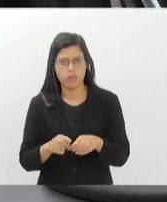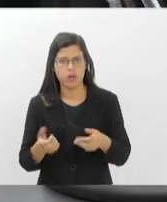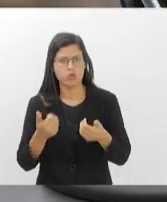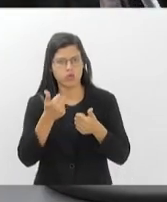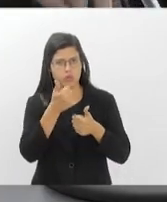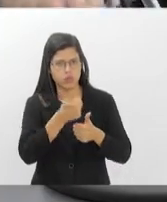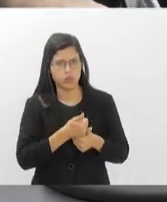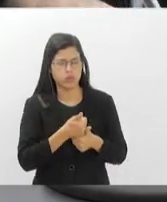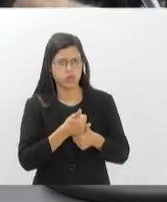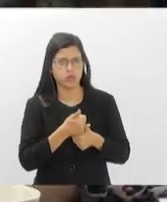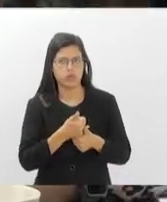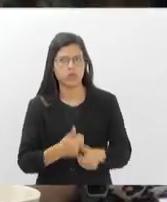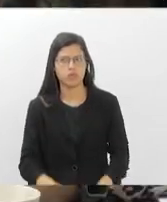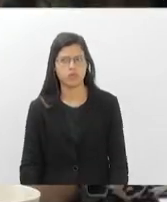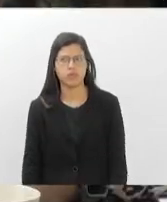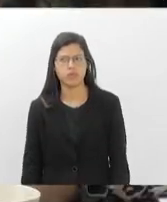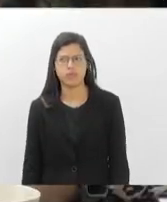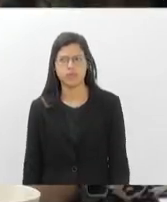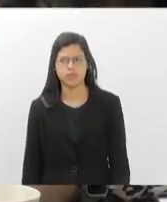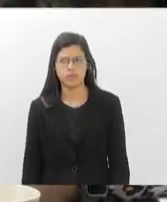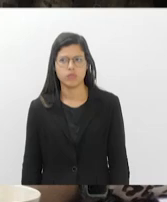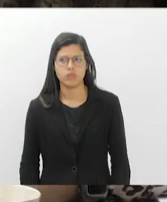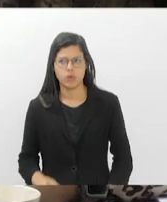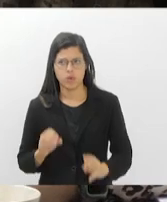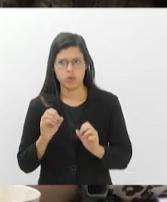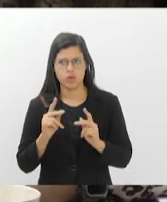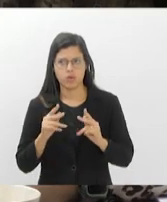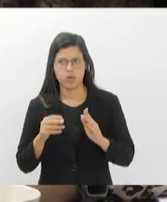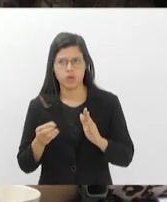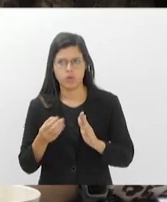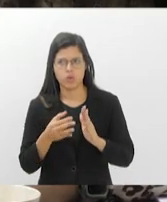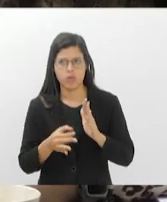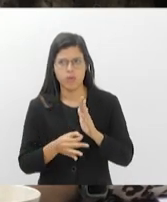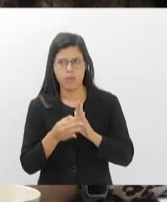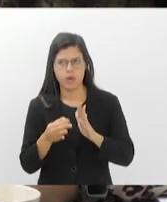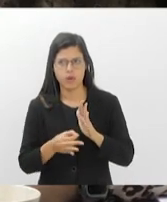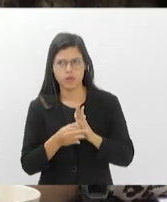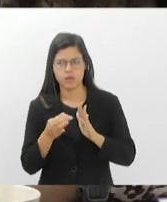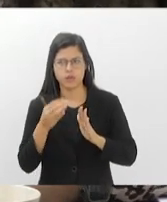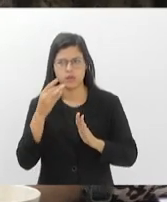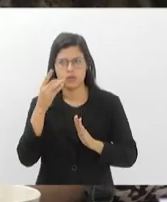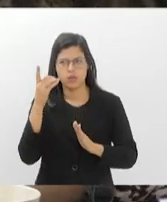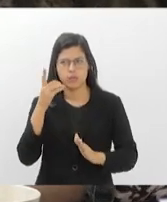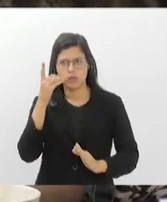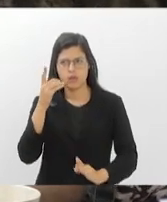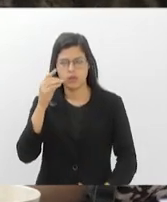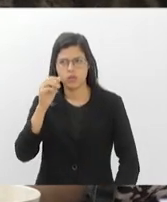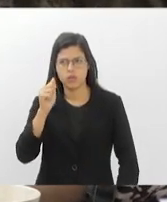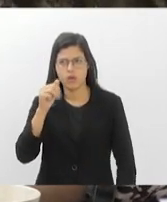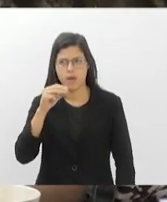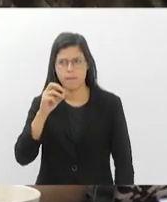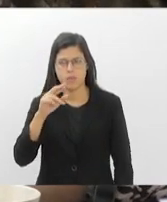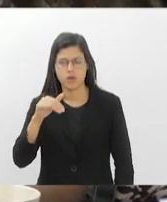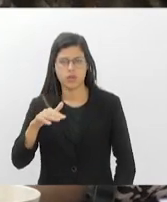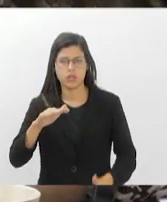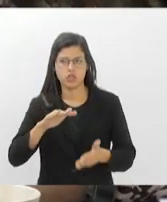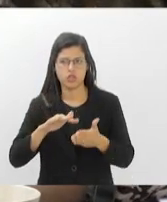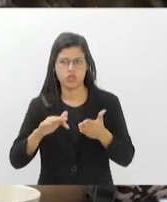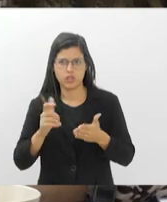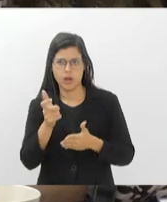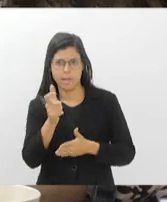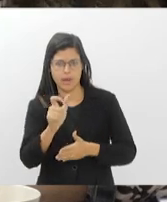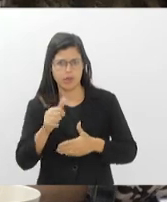Então, perfeito, subemenda. Novo parecer do tira deputado. Tira a palavra permanente, né?